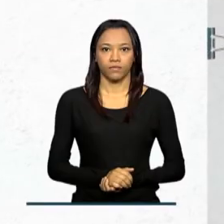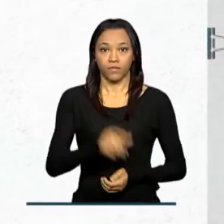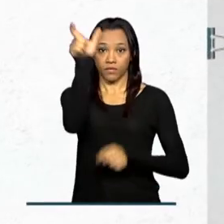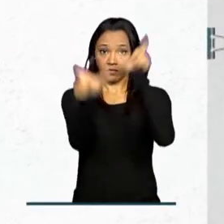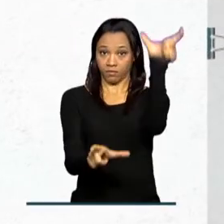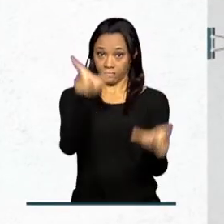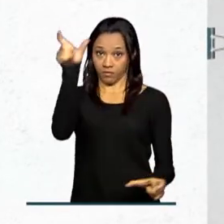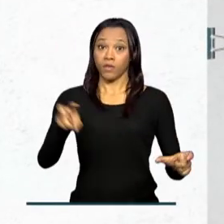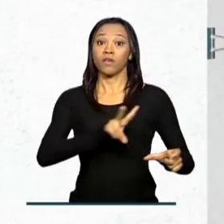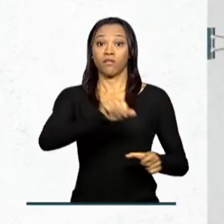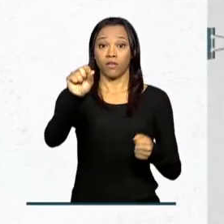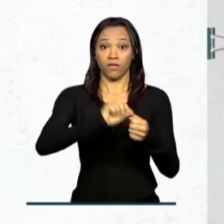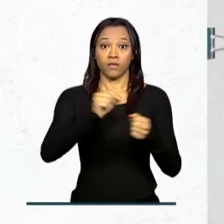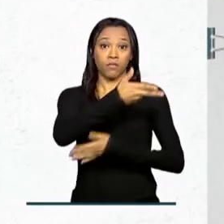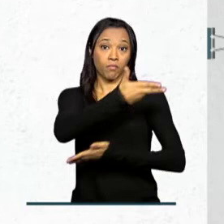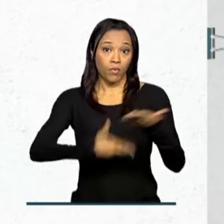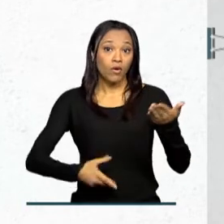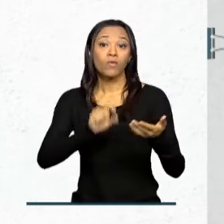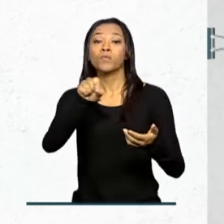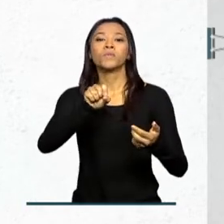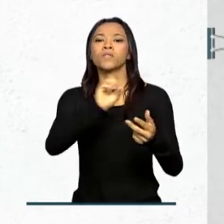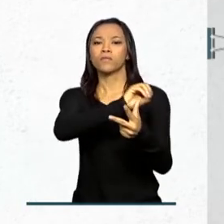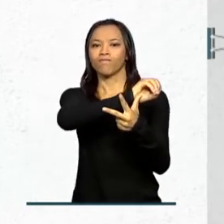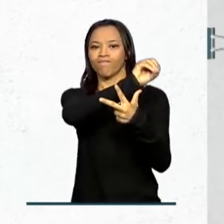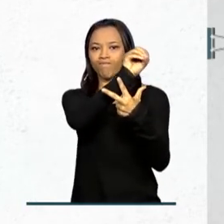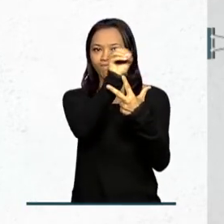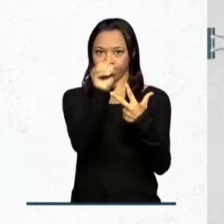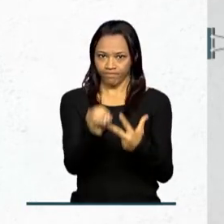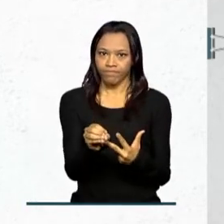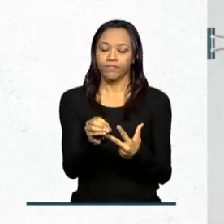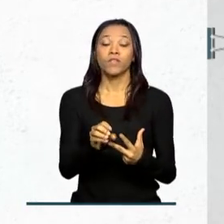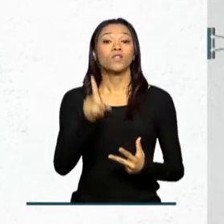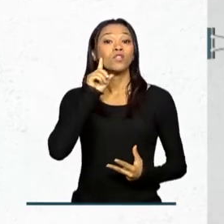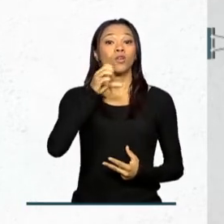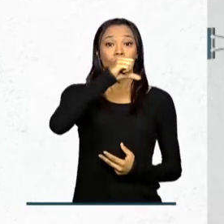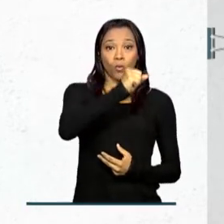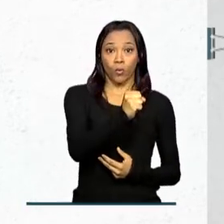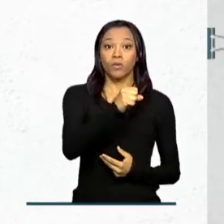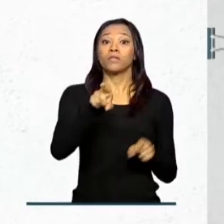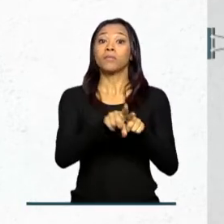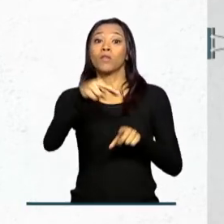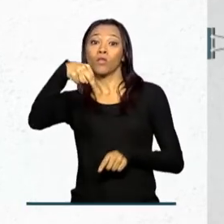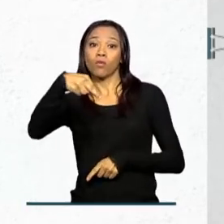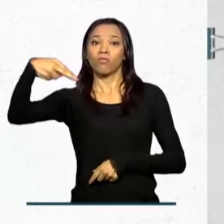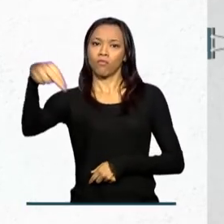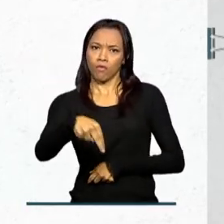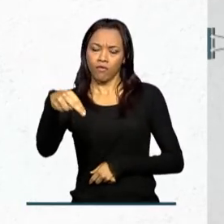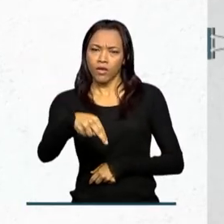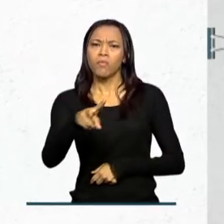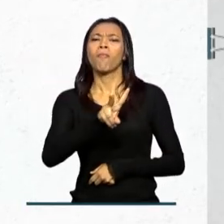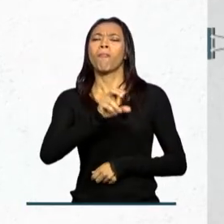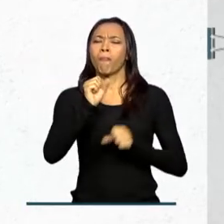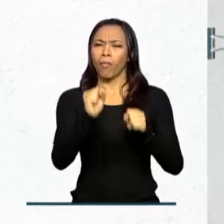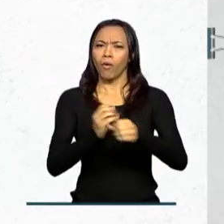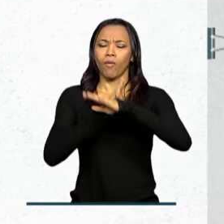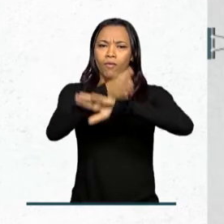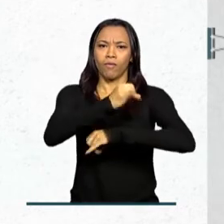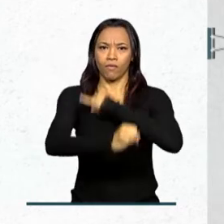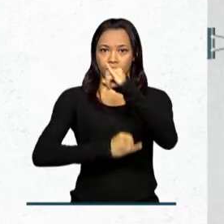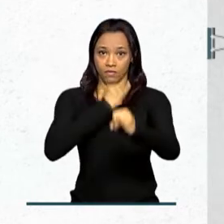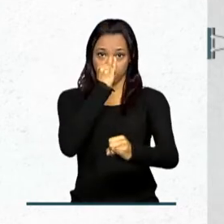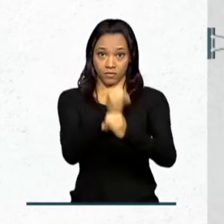Os candidatos que farão as provas do Exame Nacional do Ensino Médio, Enem, nos dias 8 e 9 de novembro, podem consultar